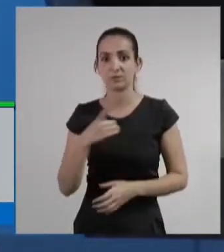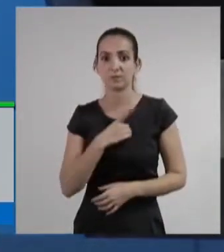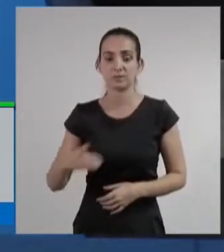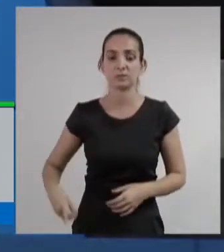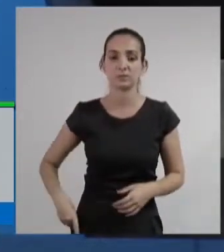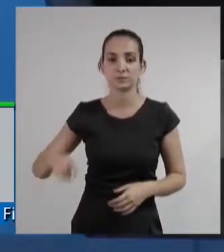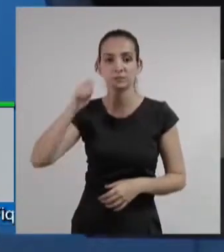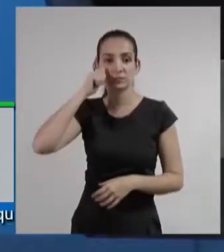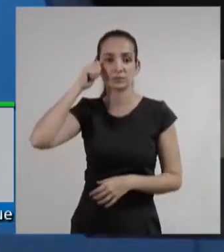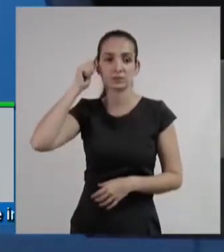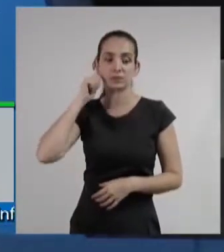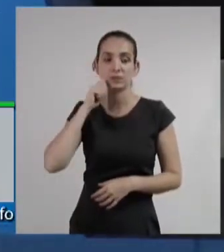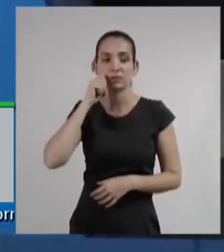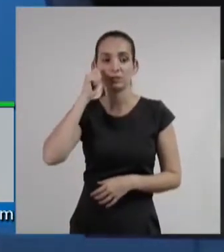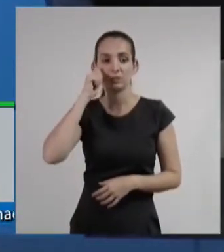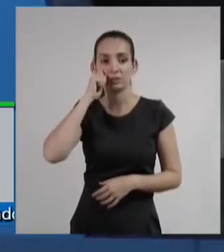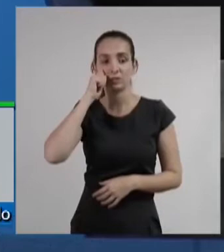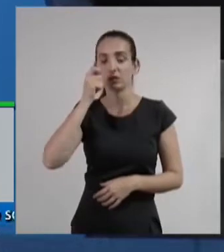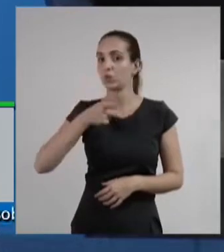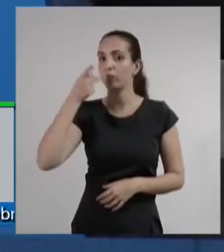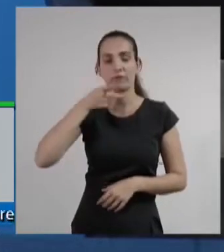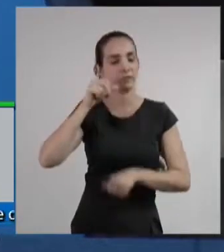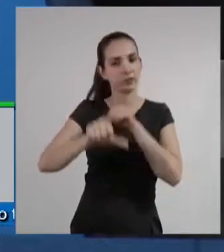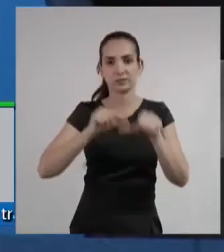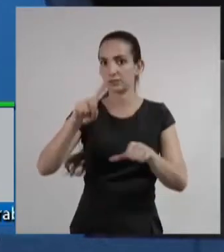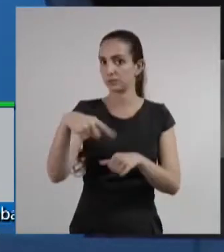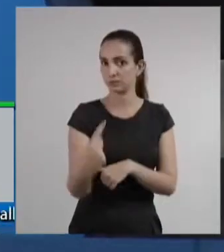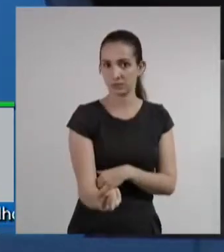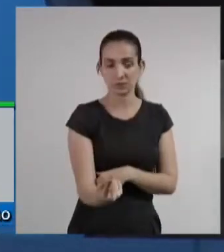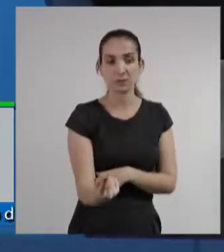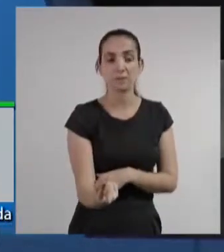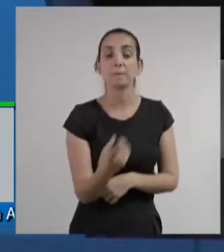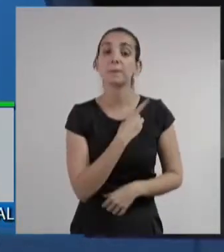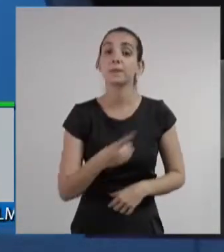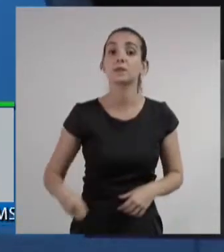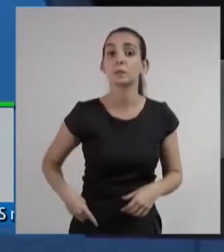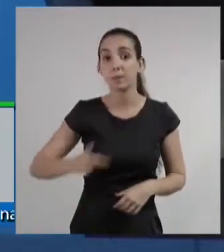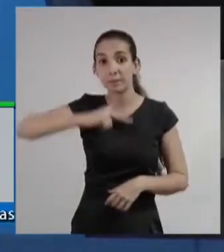Deputada Marildo Cruz. Transferido.